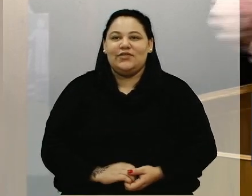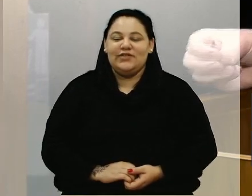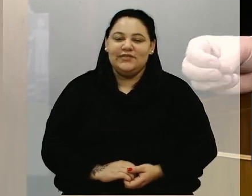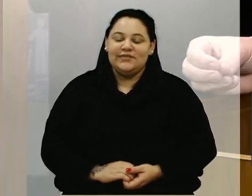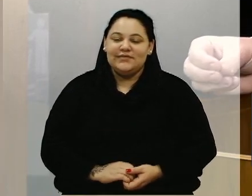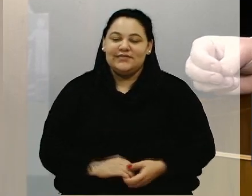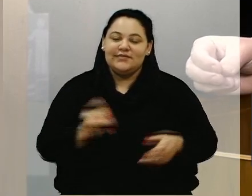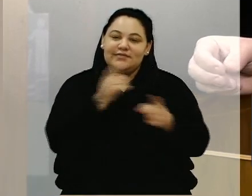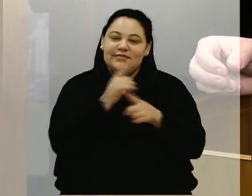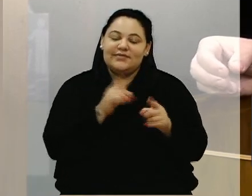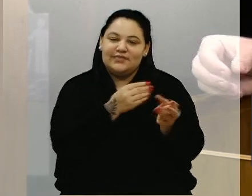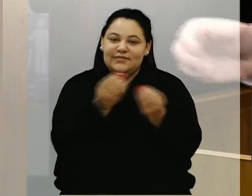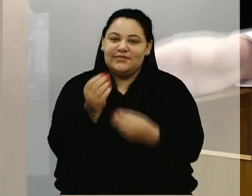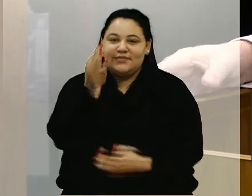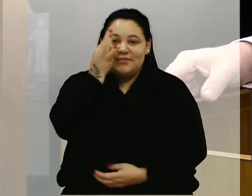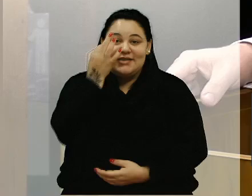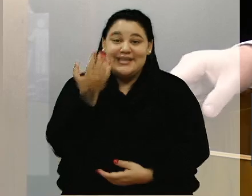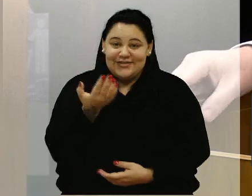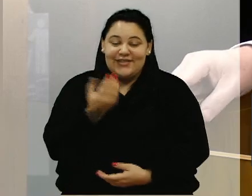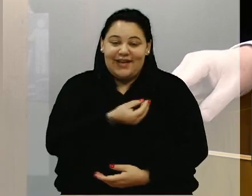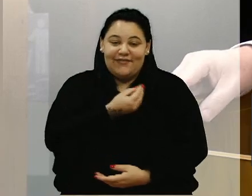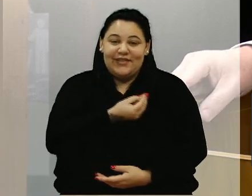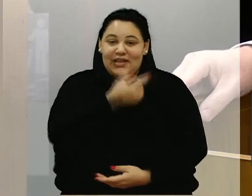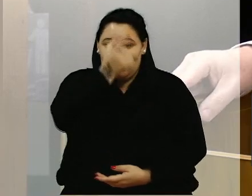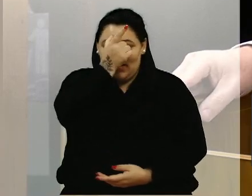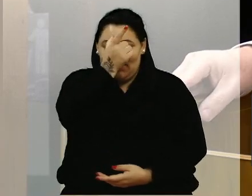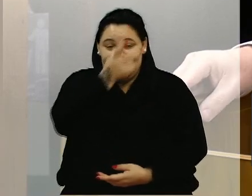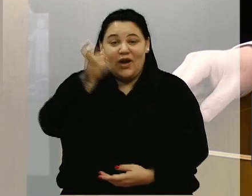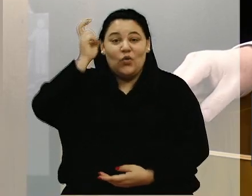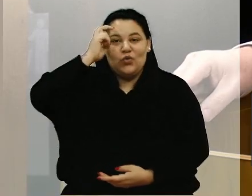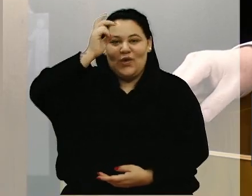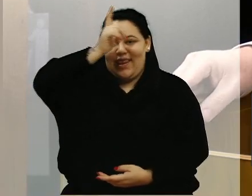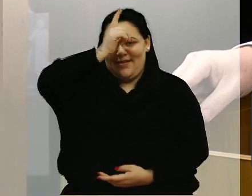muito presente, né, na cultura